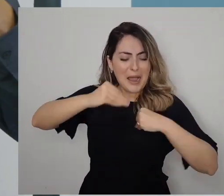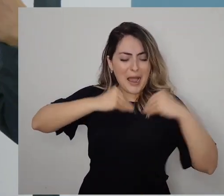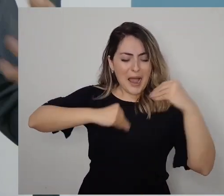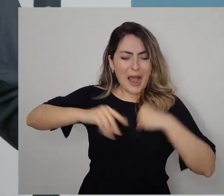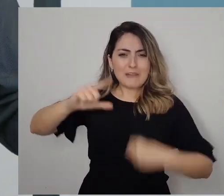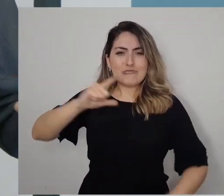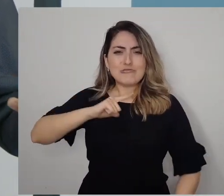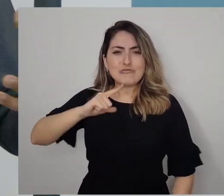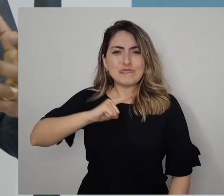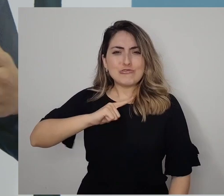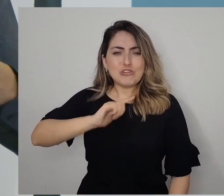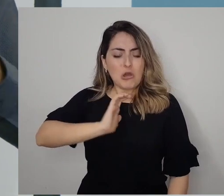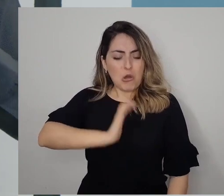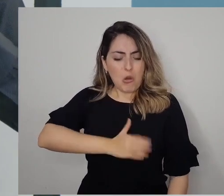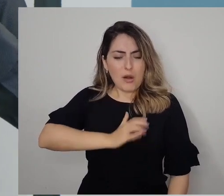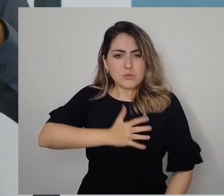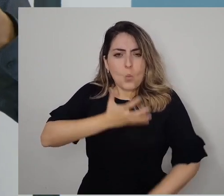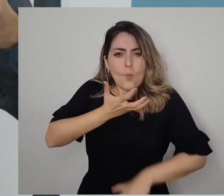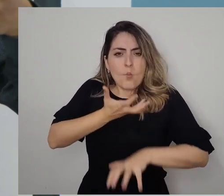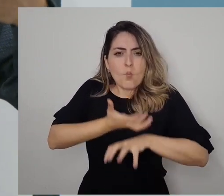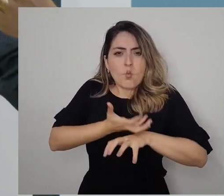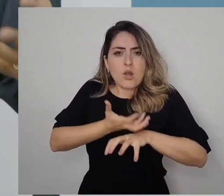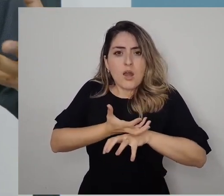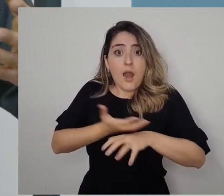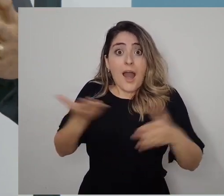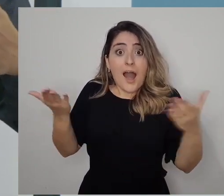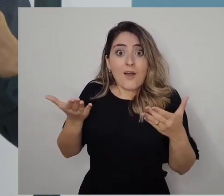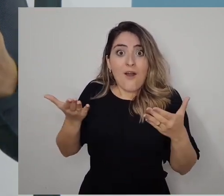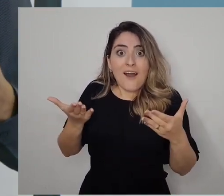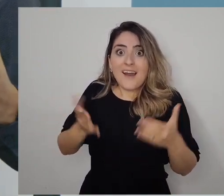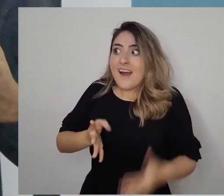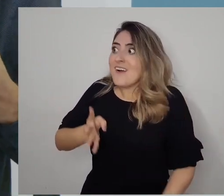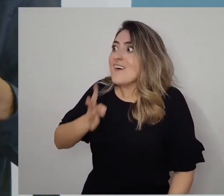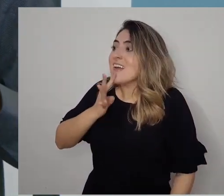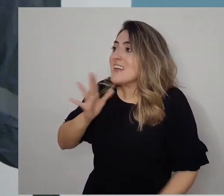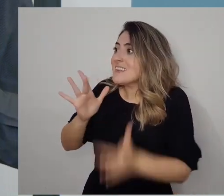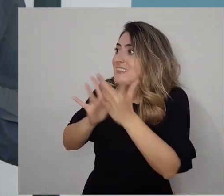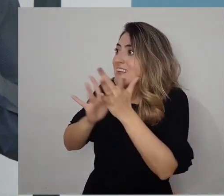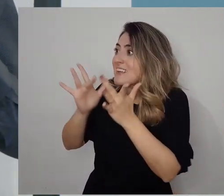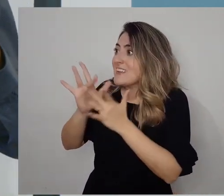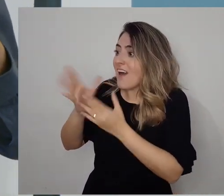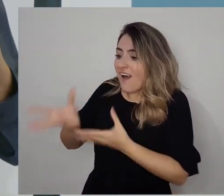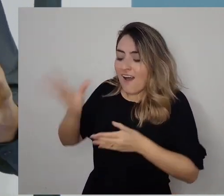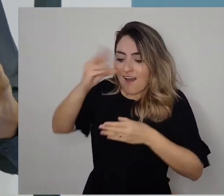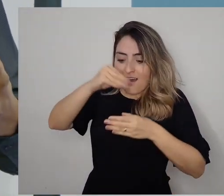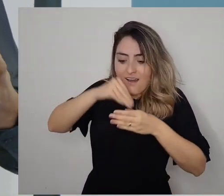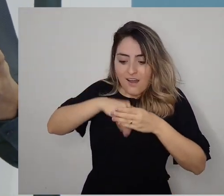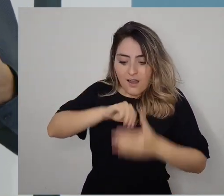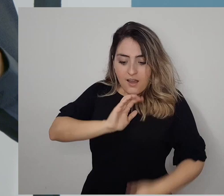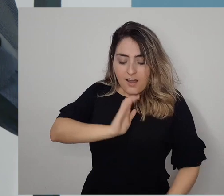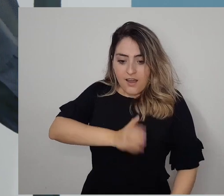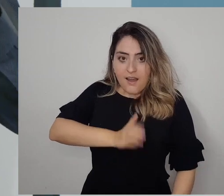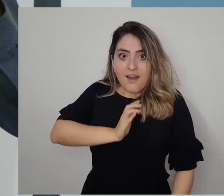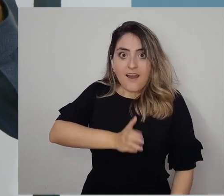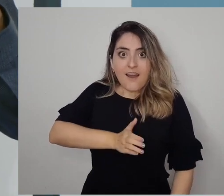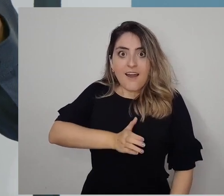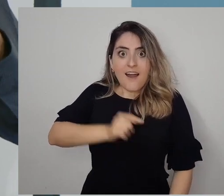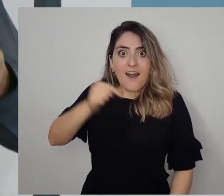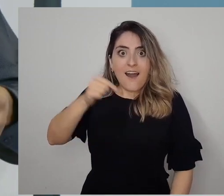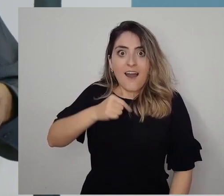grande graça, em sua grande benignidade, Cristo vem e ele nos transforma. Ele